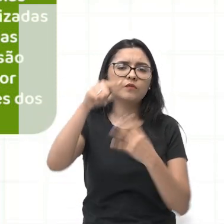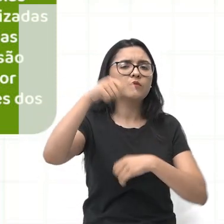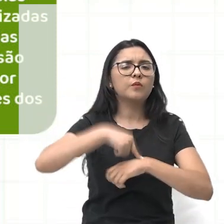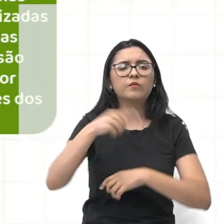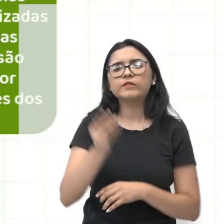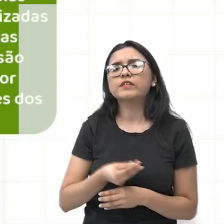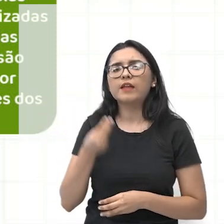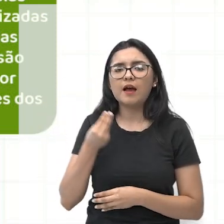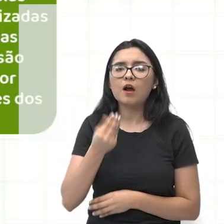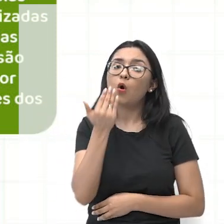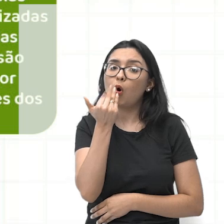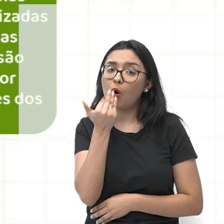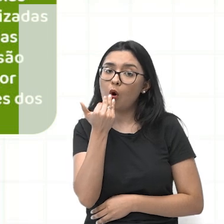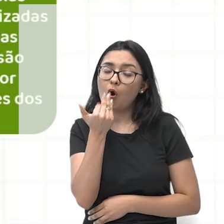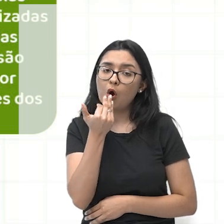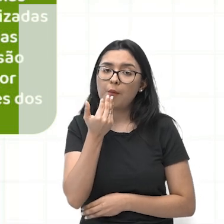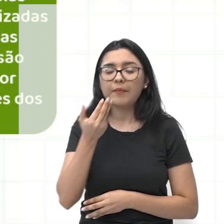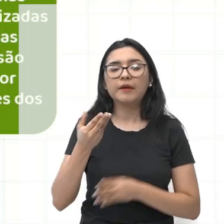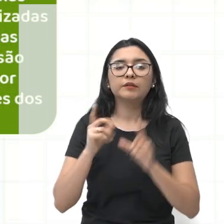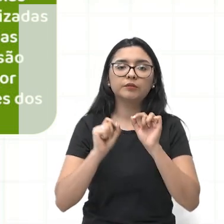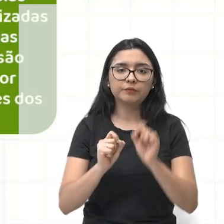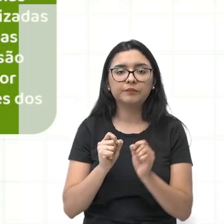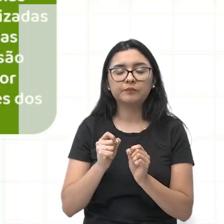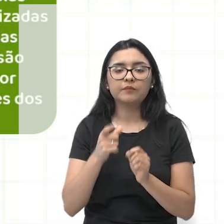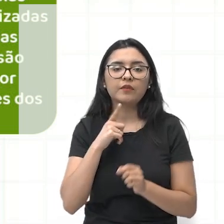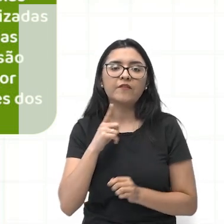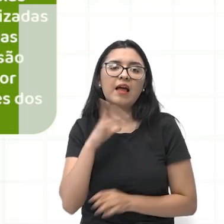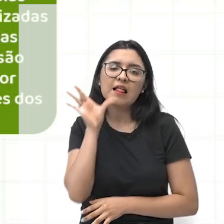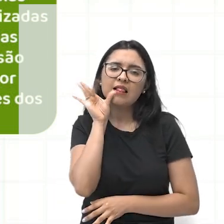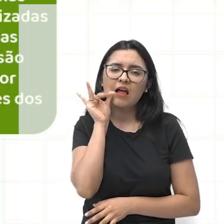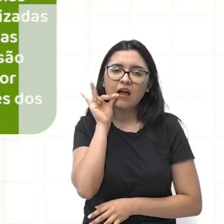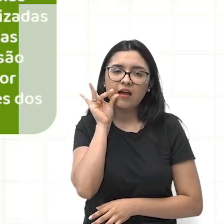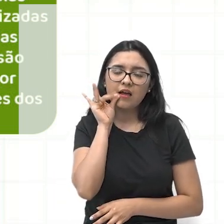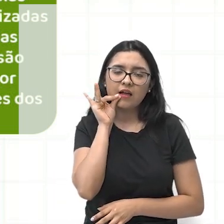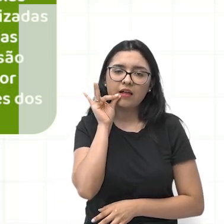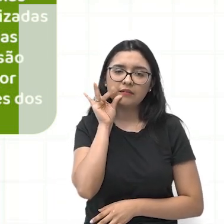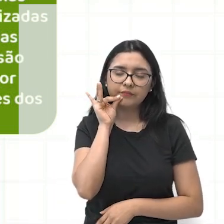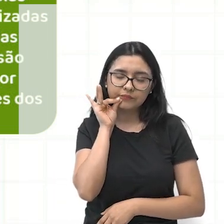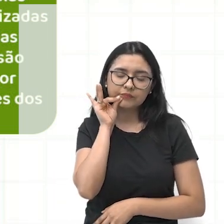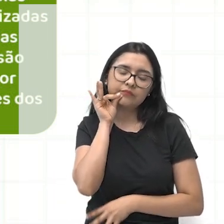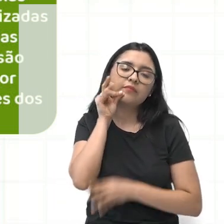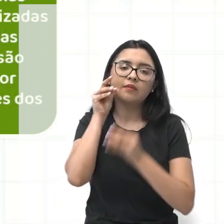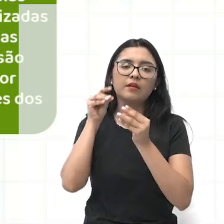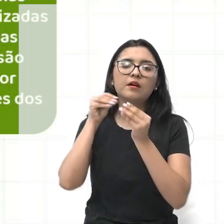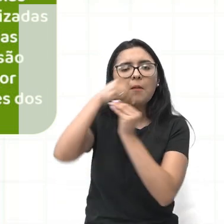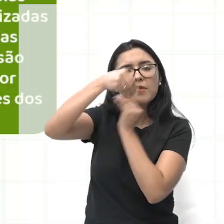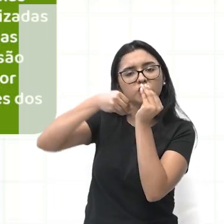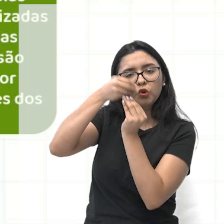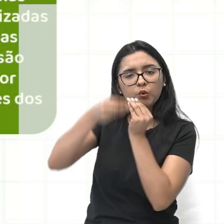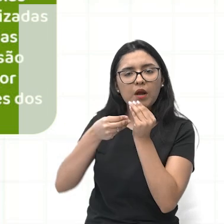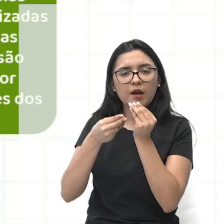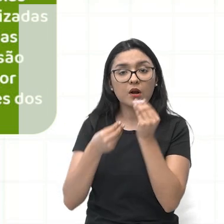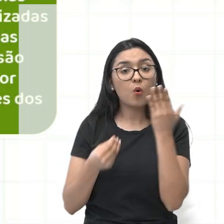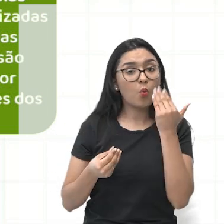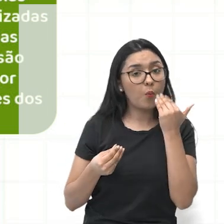comendo, o alimento vai se misturar à sua saliva e fazer com que